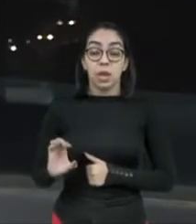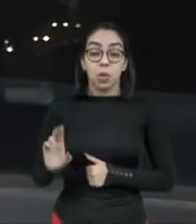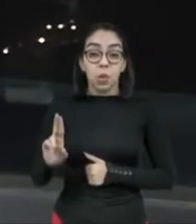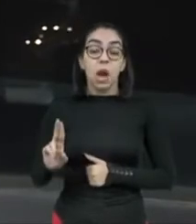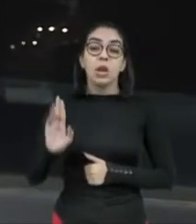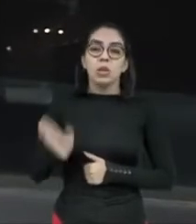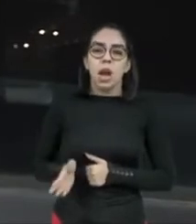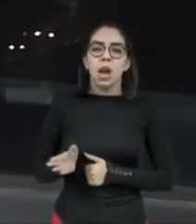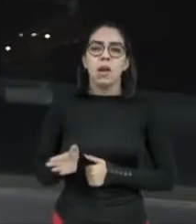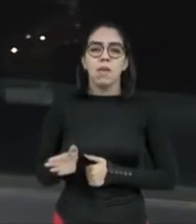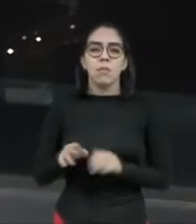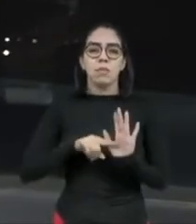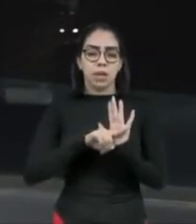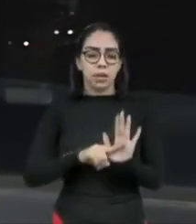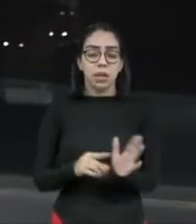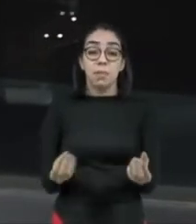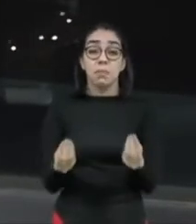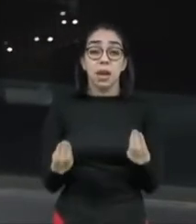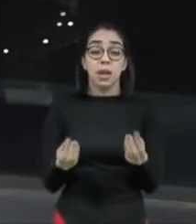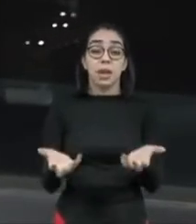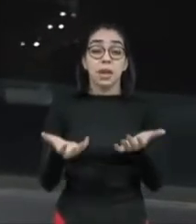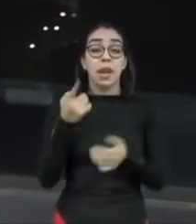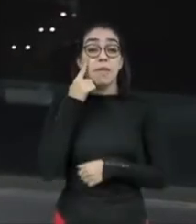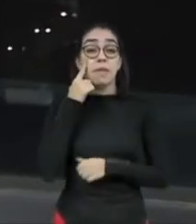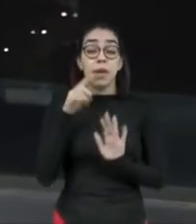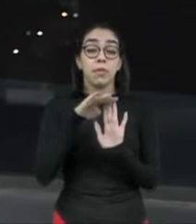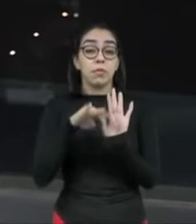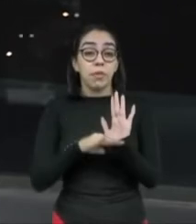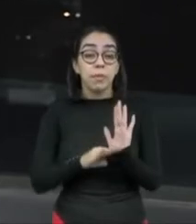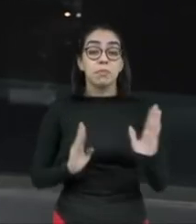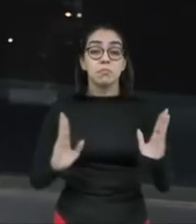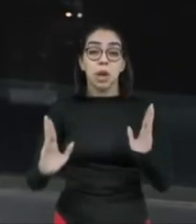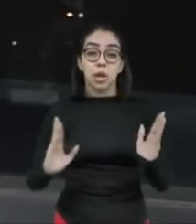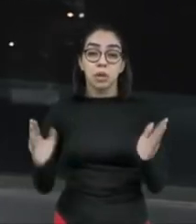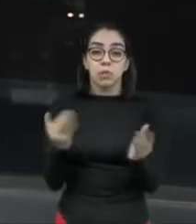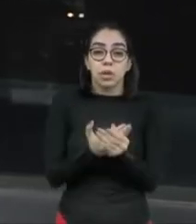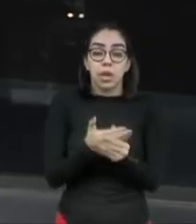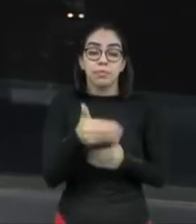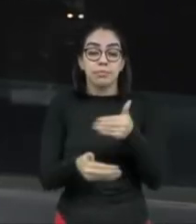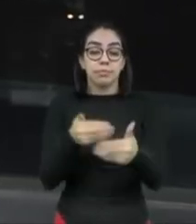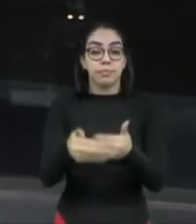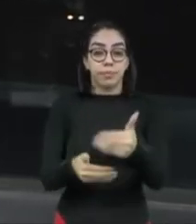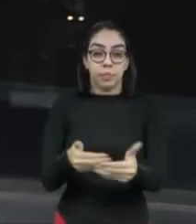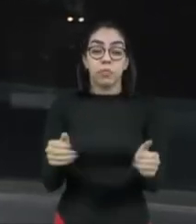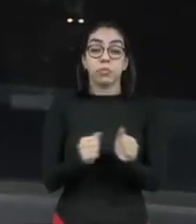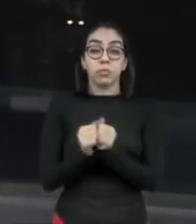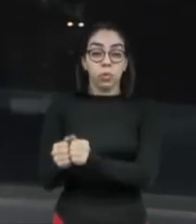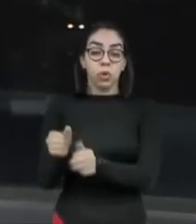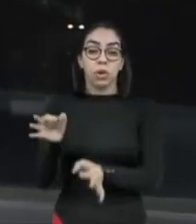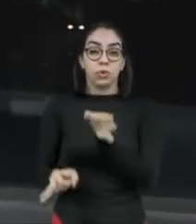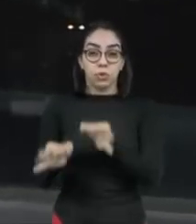em consideração a movimentação processual, prazos, serviços e procedimentos judiciários